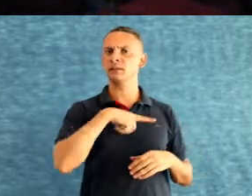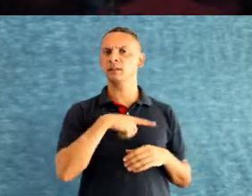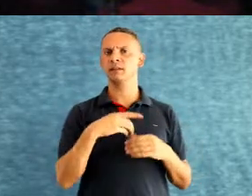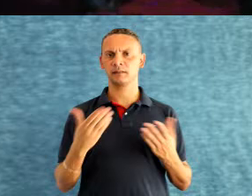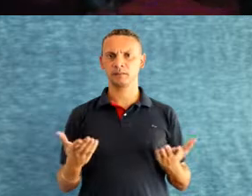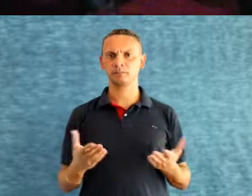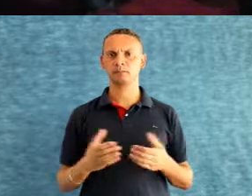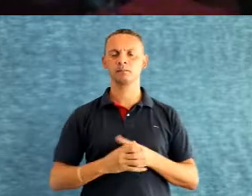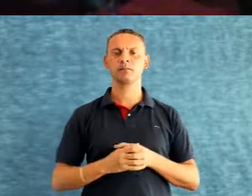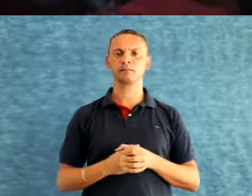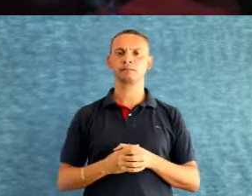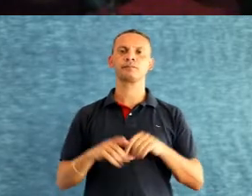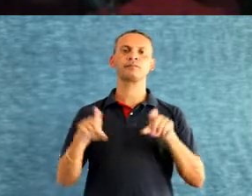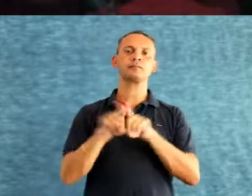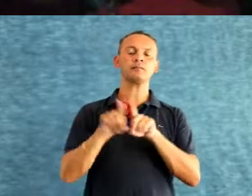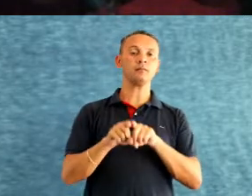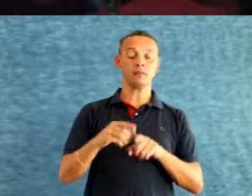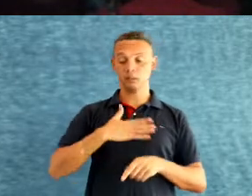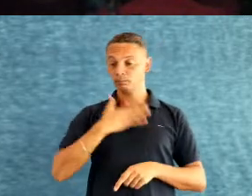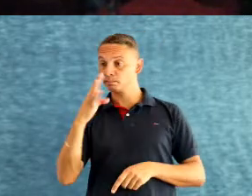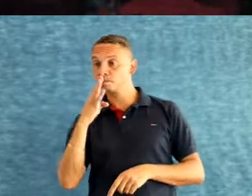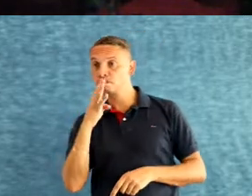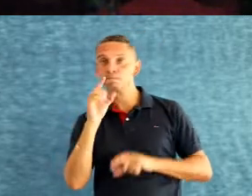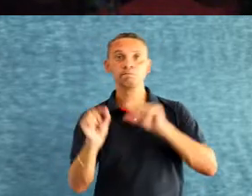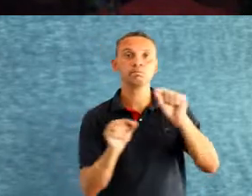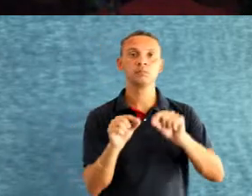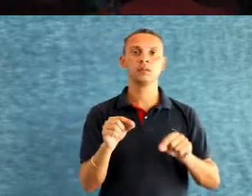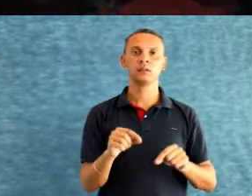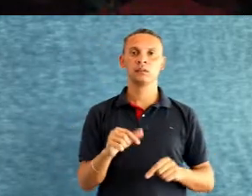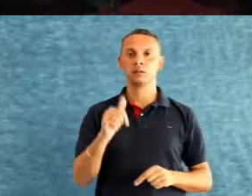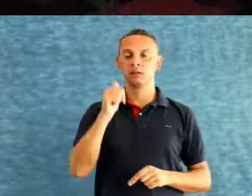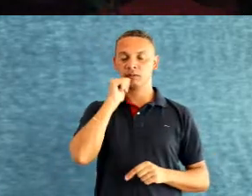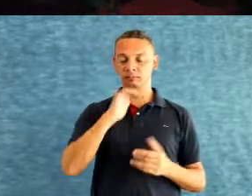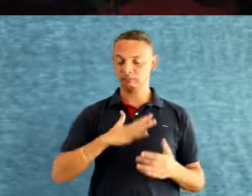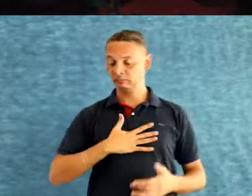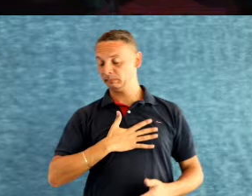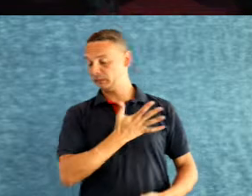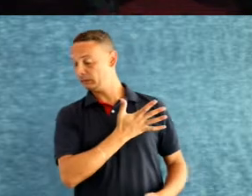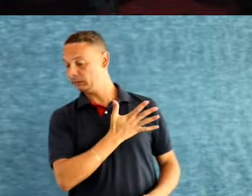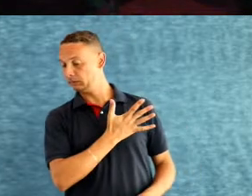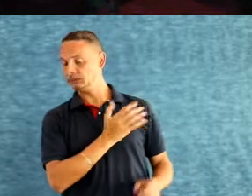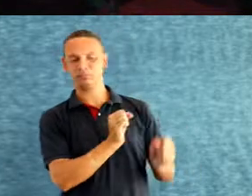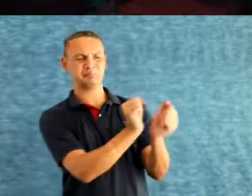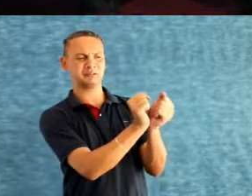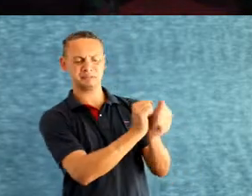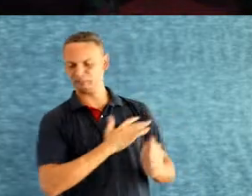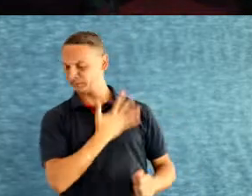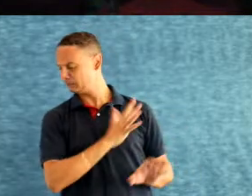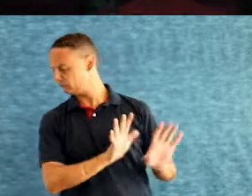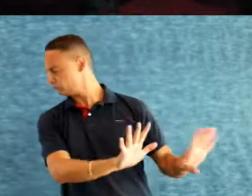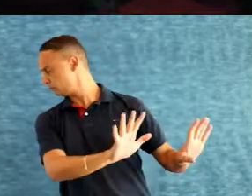dado. Também causa espanto o repúdio que Nísia Floresta fez à escravidão. Sim, porque entre os títulos que lhes